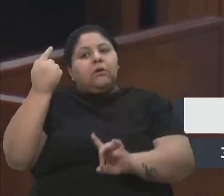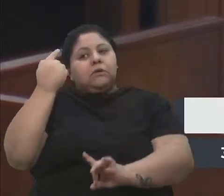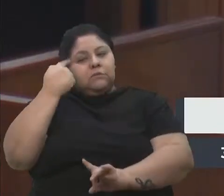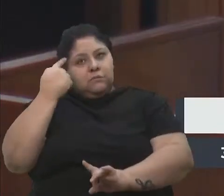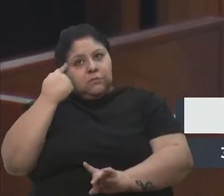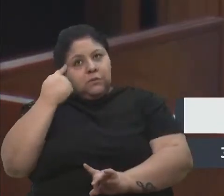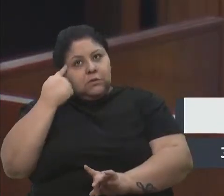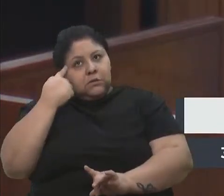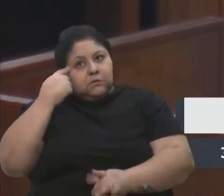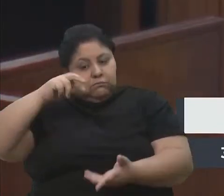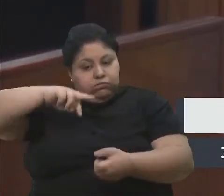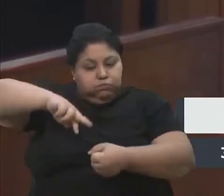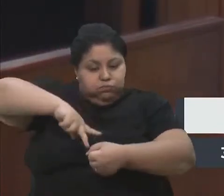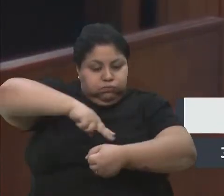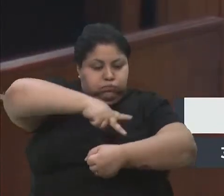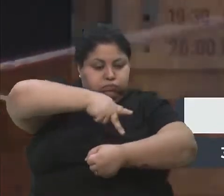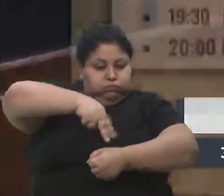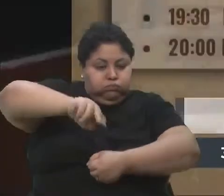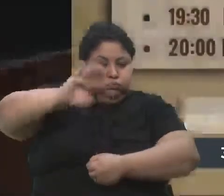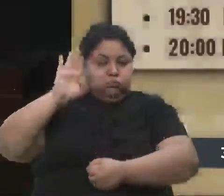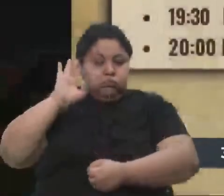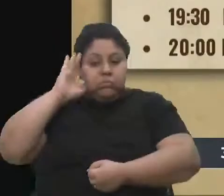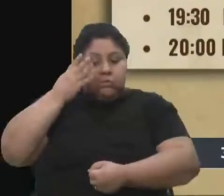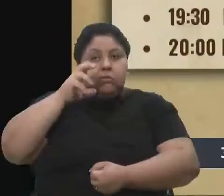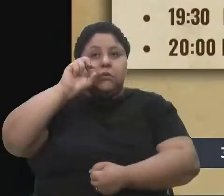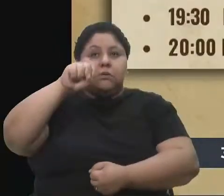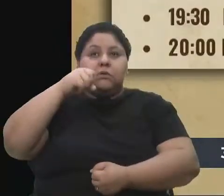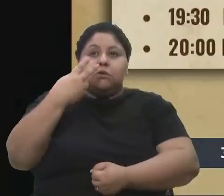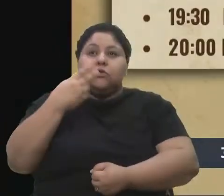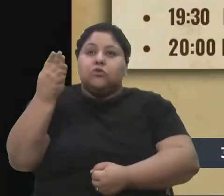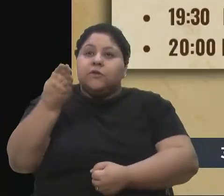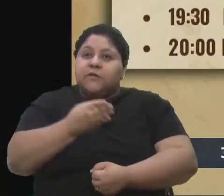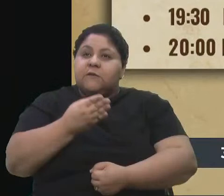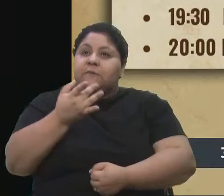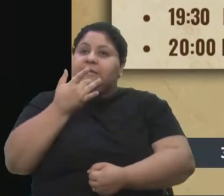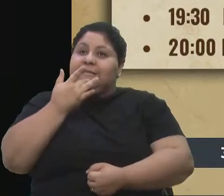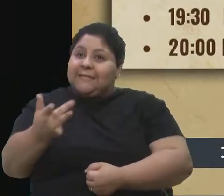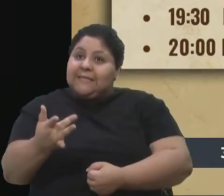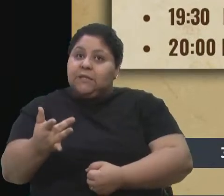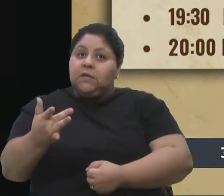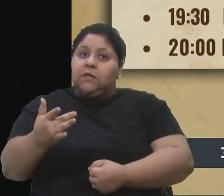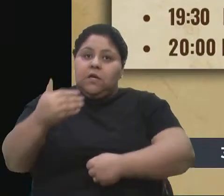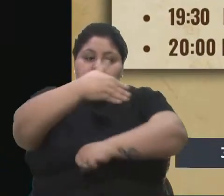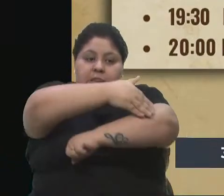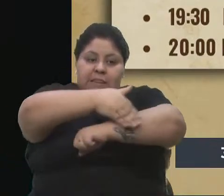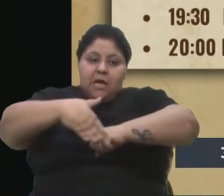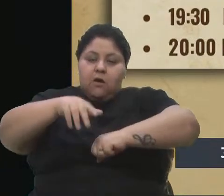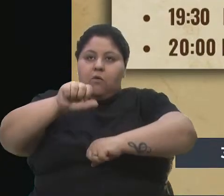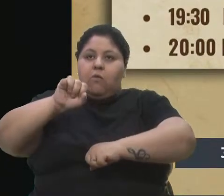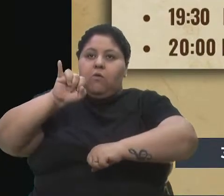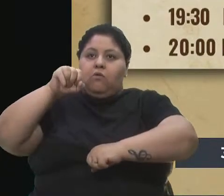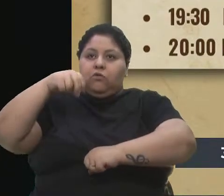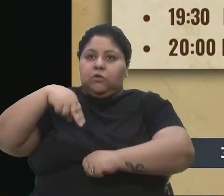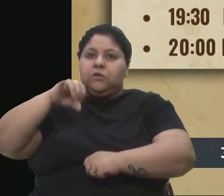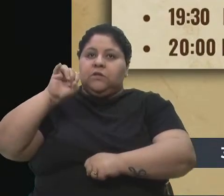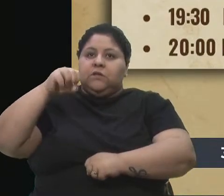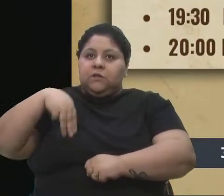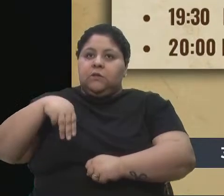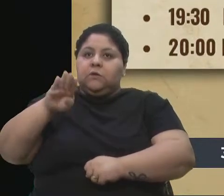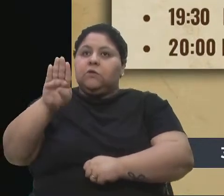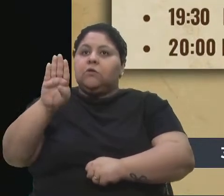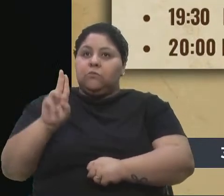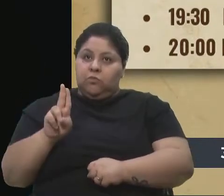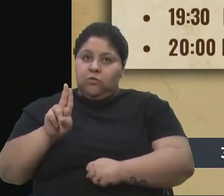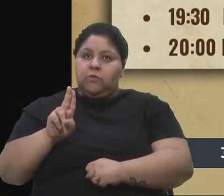artística aconteça às 2h30 da tarde na Avenida Sinimbu, né, na Rua Sinimbu, perdão, está escrito avenida, por isso que eu falei, na